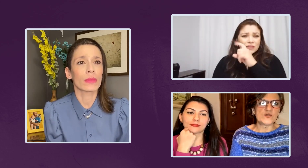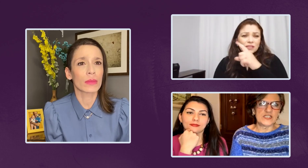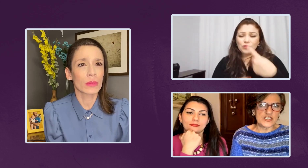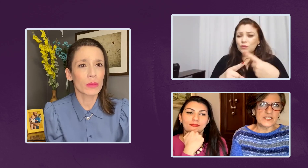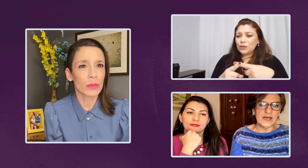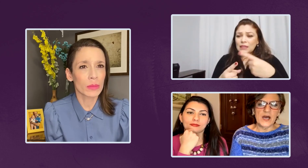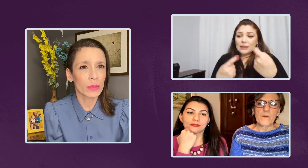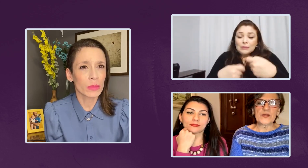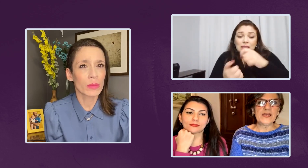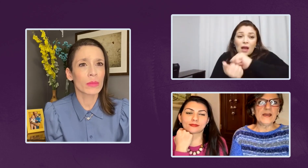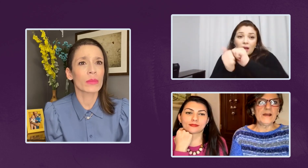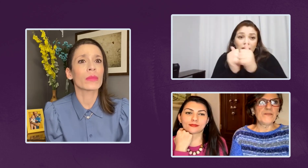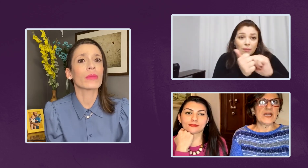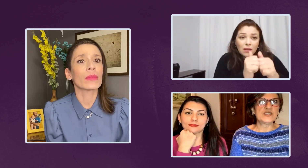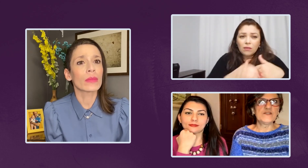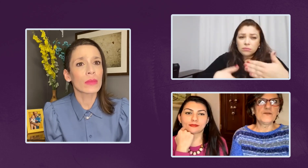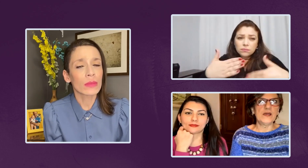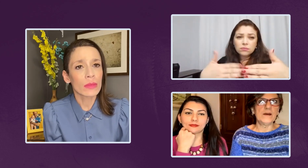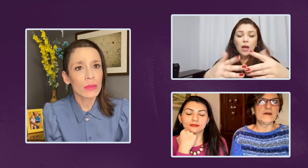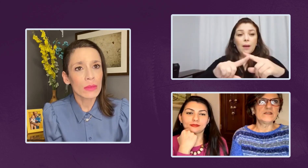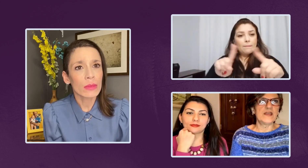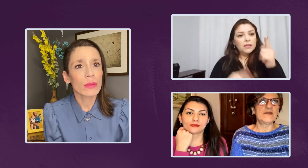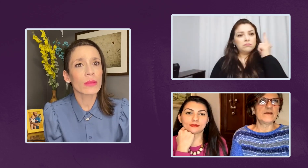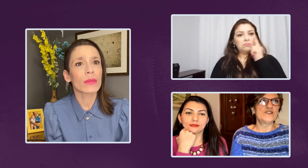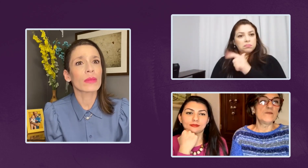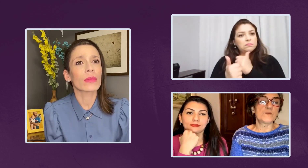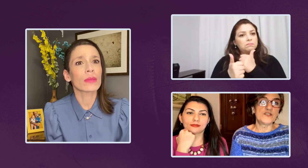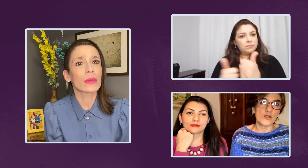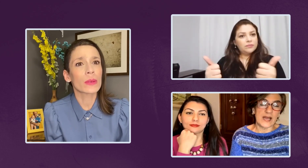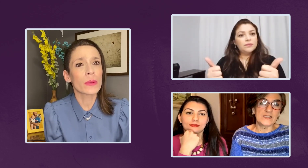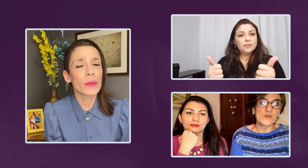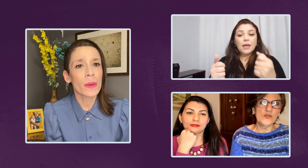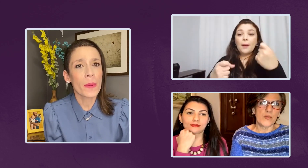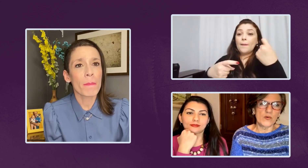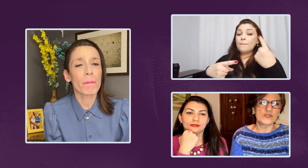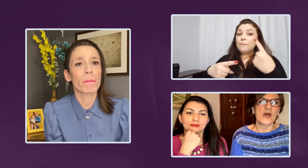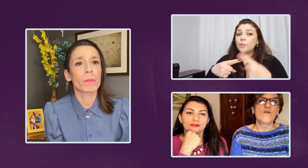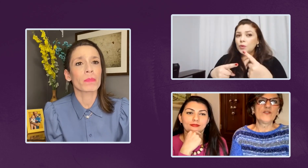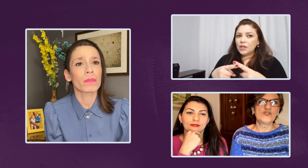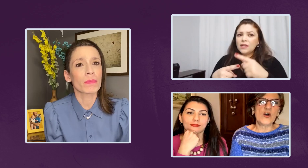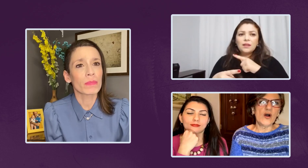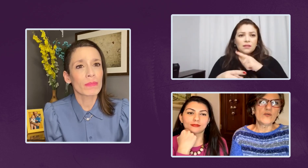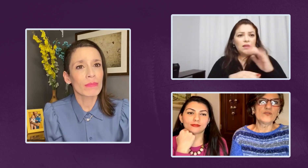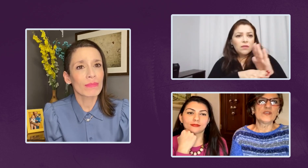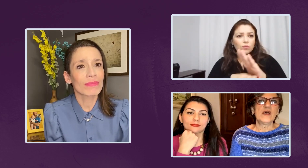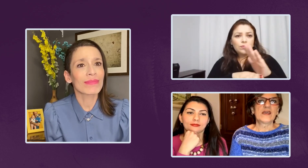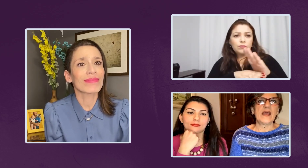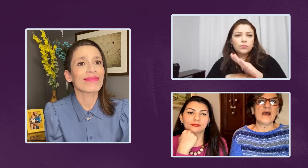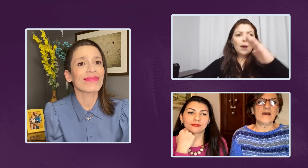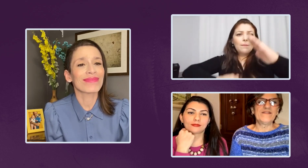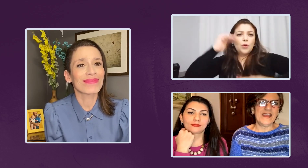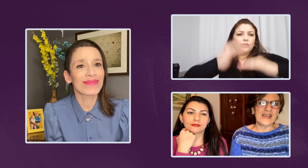bem sucedida, porque a gente tivemos profissionais muito bons, fonoaudiólogos,